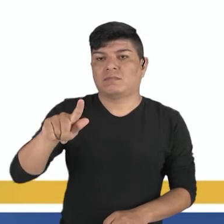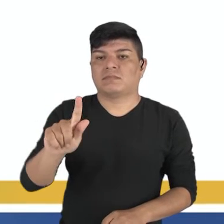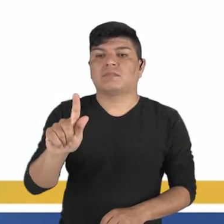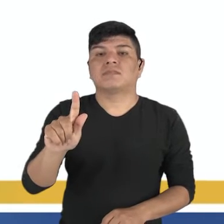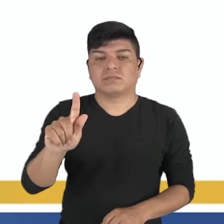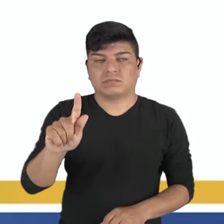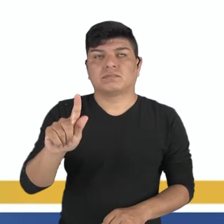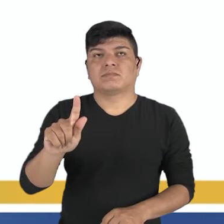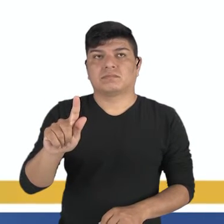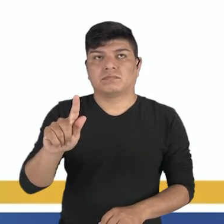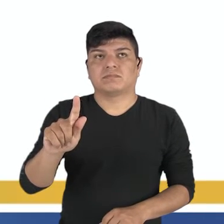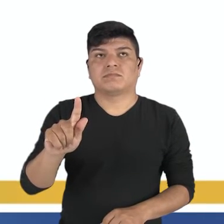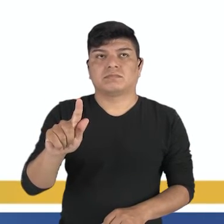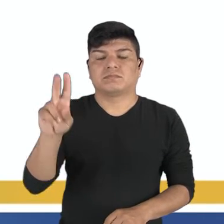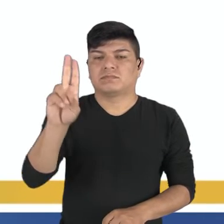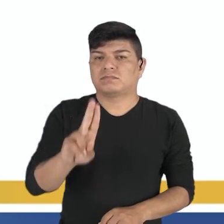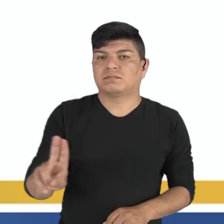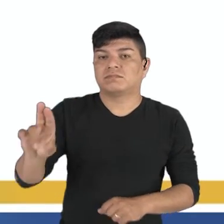Estratégias para